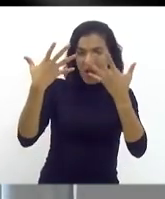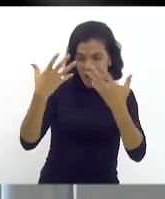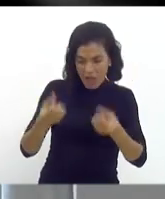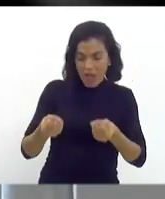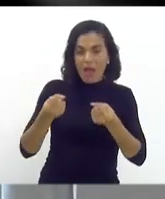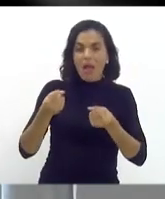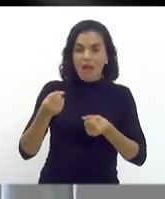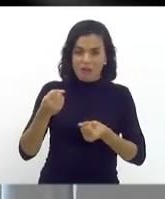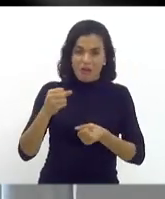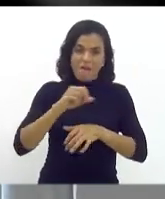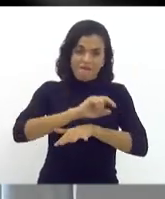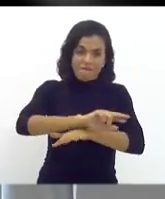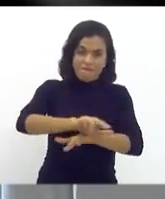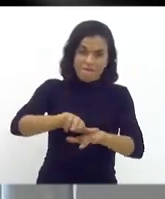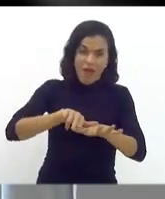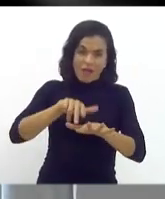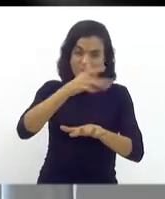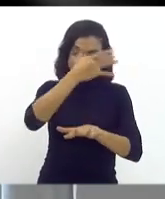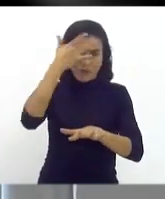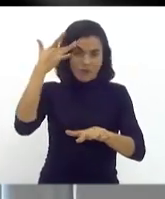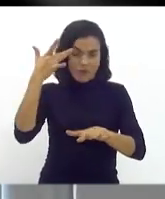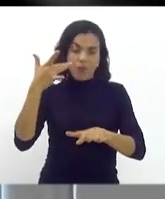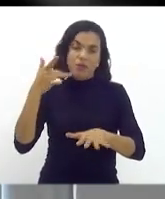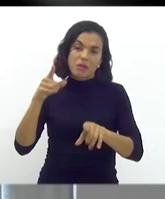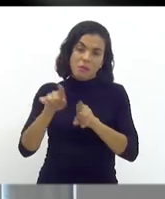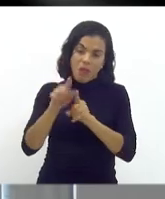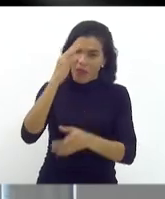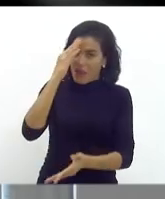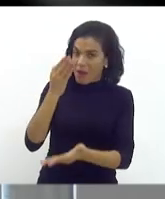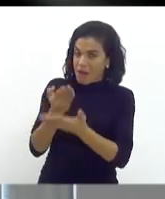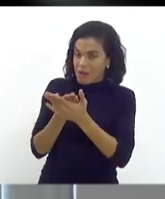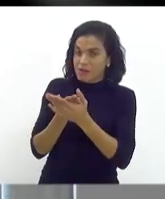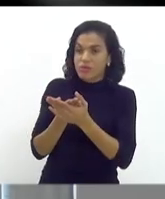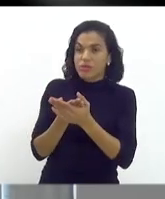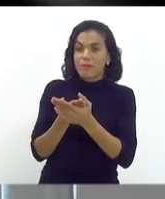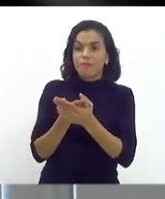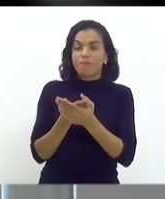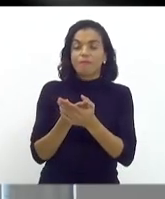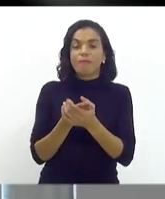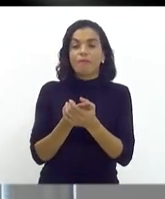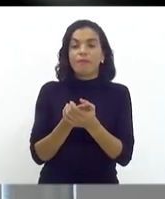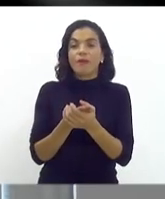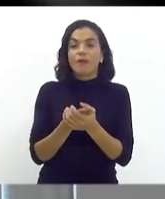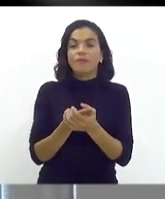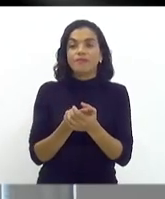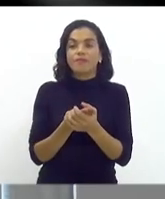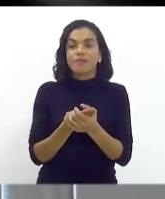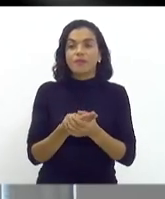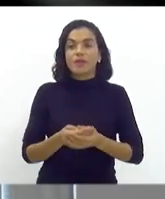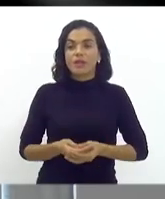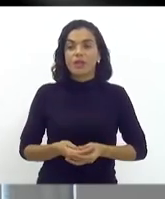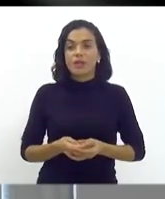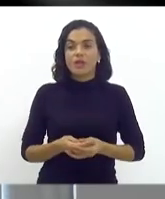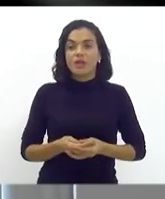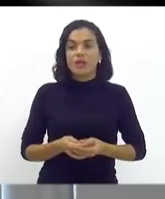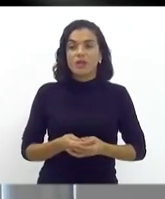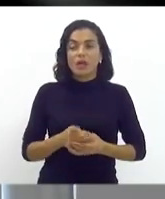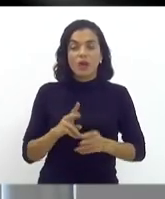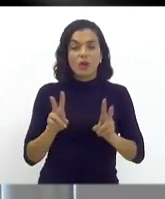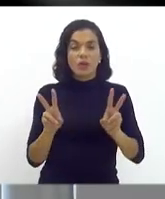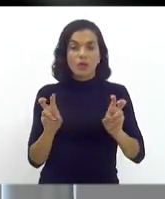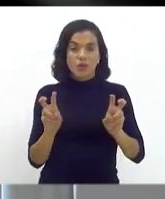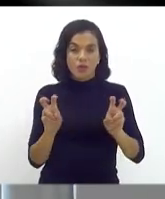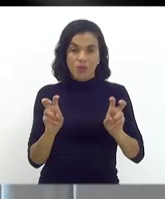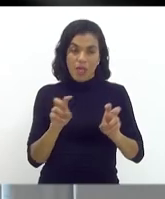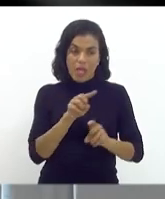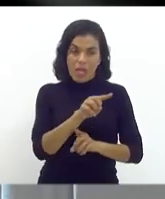diversos atores do sistema de Justiça também acredita né se acreditou que o esse tema